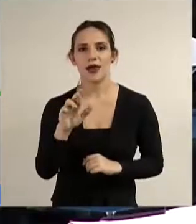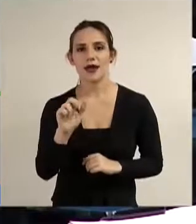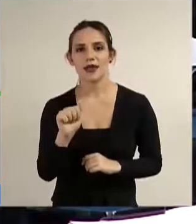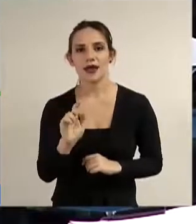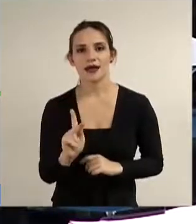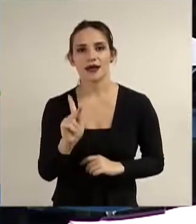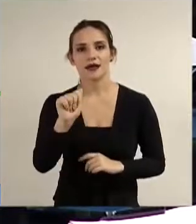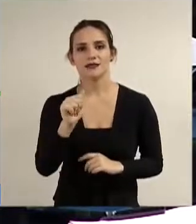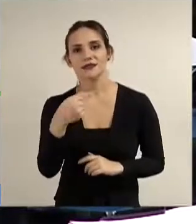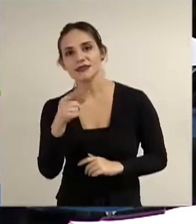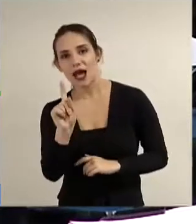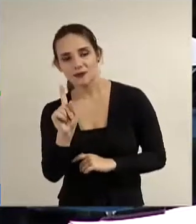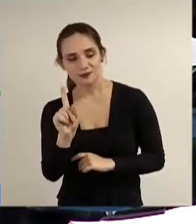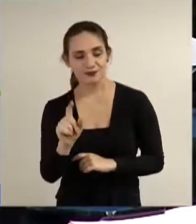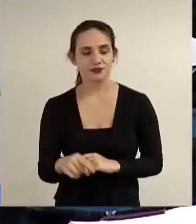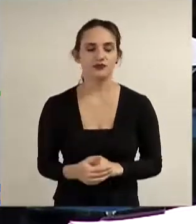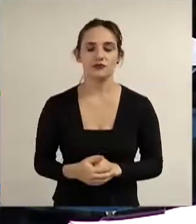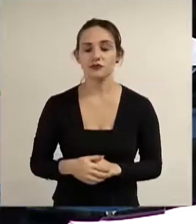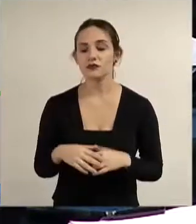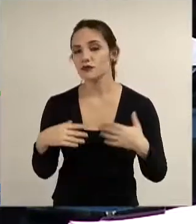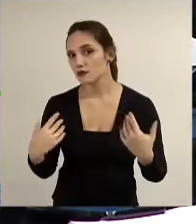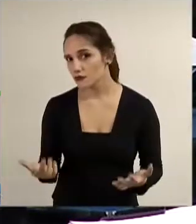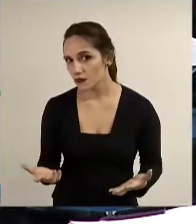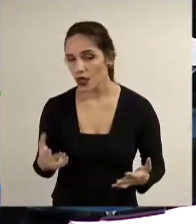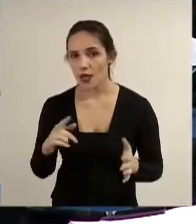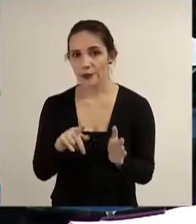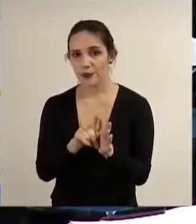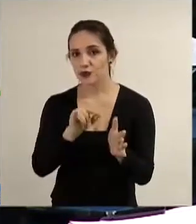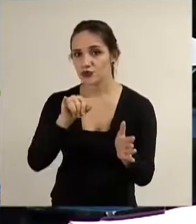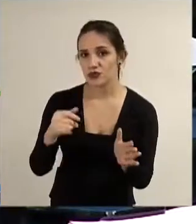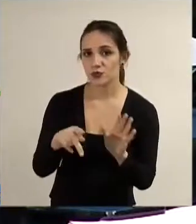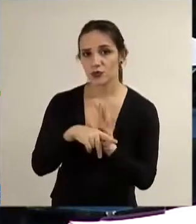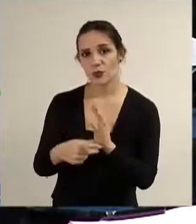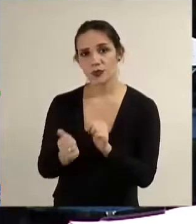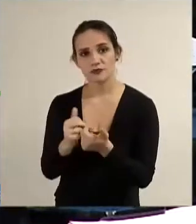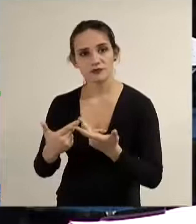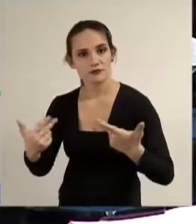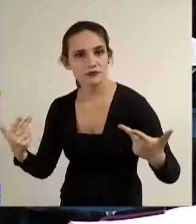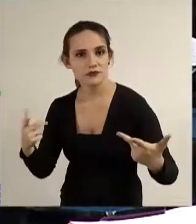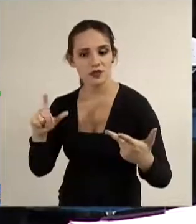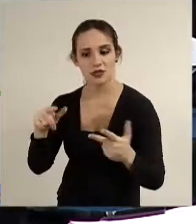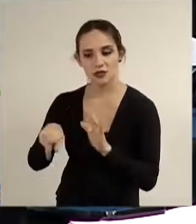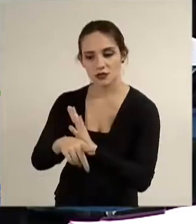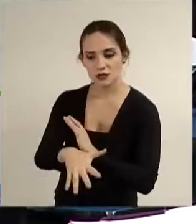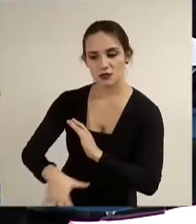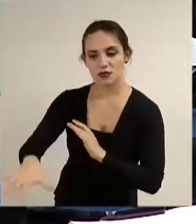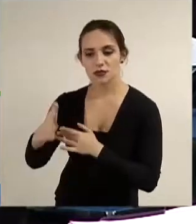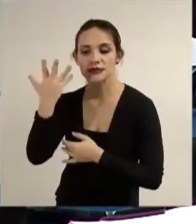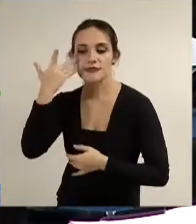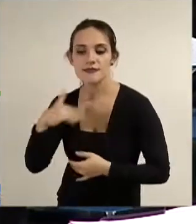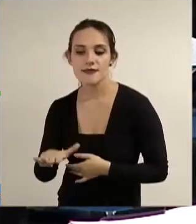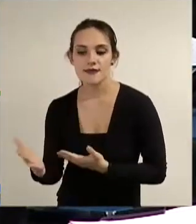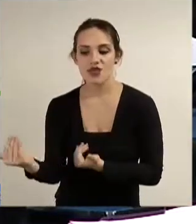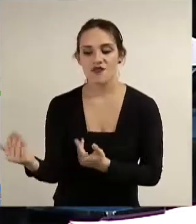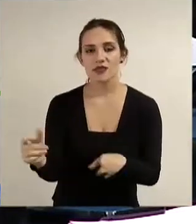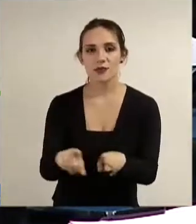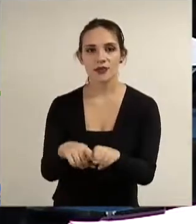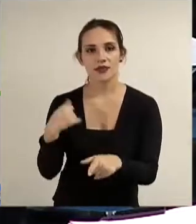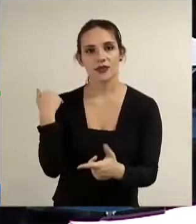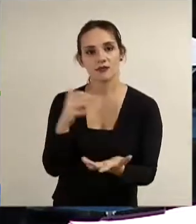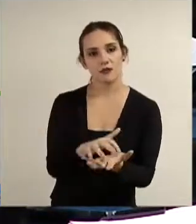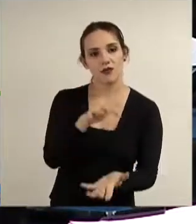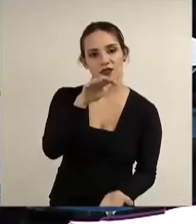Itamaracá, em Campo Grande, e esses projetos, eles envolvem a criança, o adolescente, a juventude e também a terceira